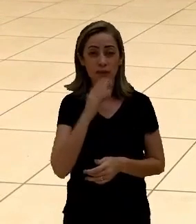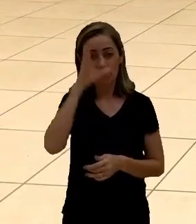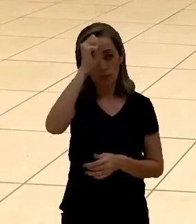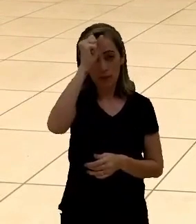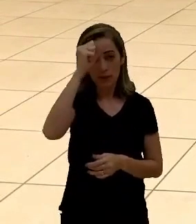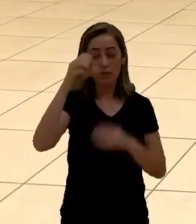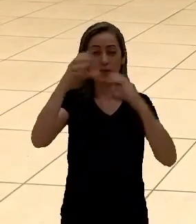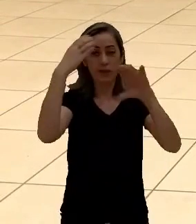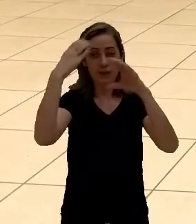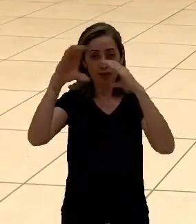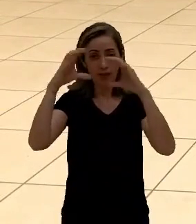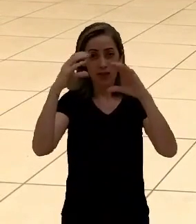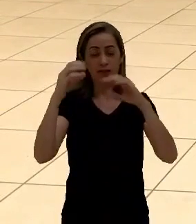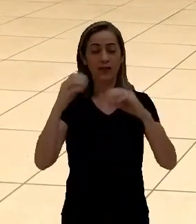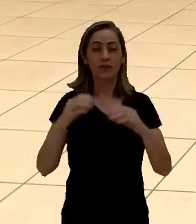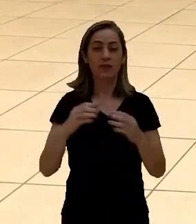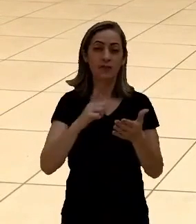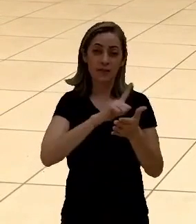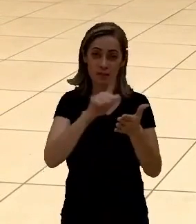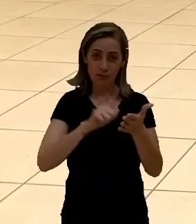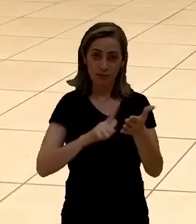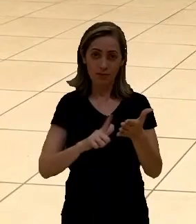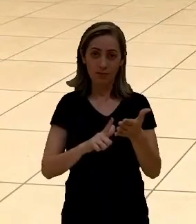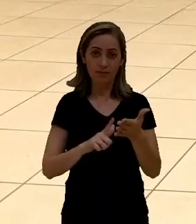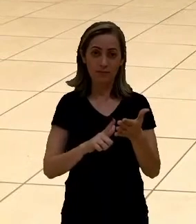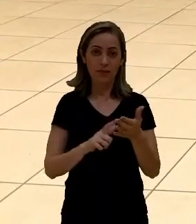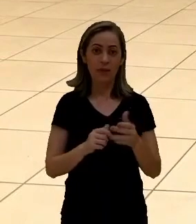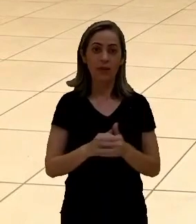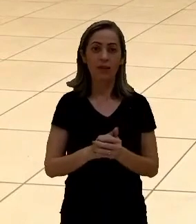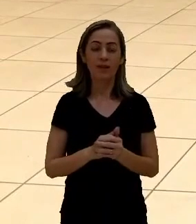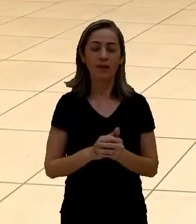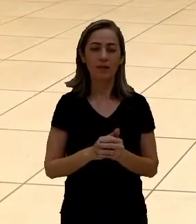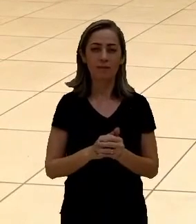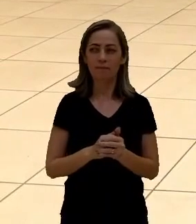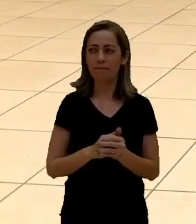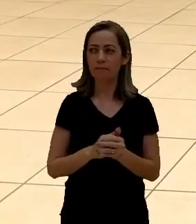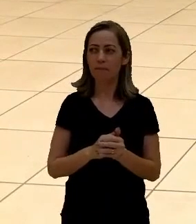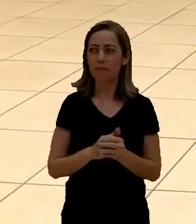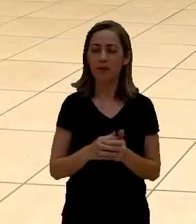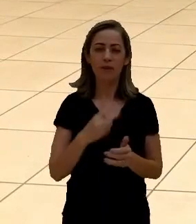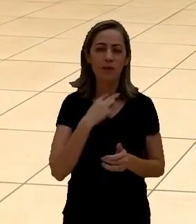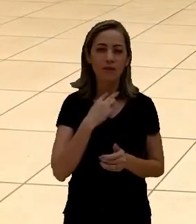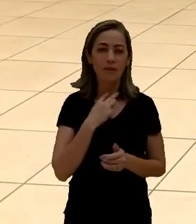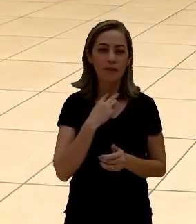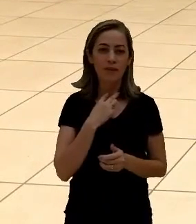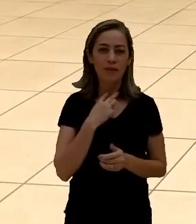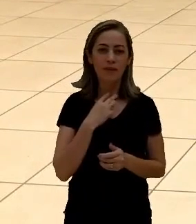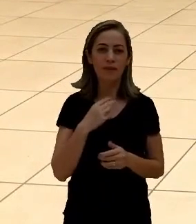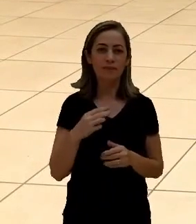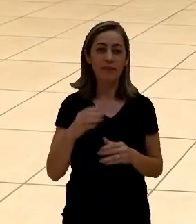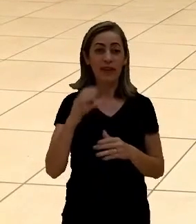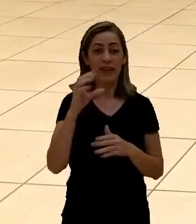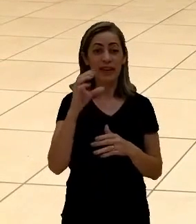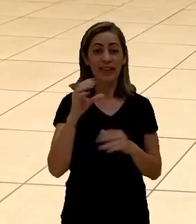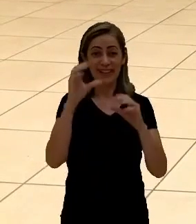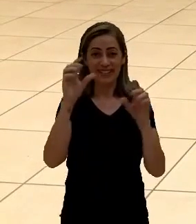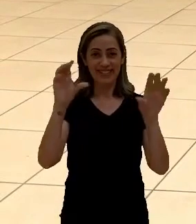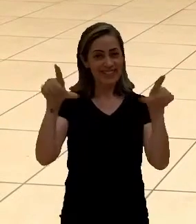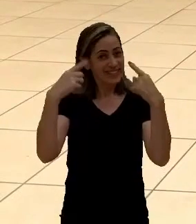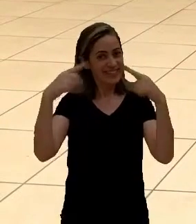cantos litúrgicos evite cantos evangélicos eh gosp gospels né Eh